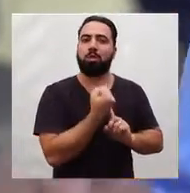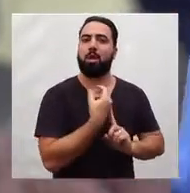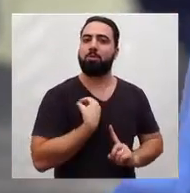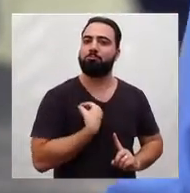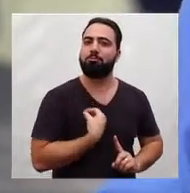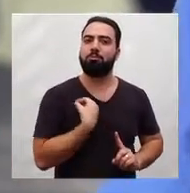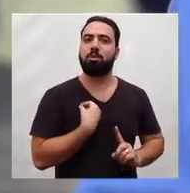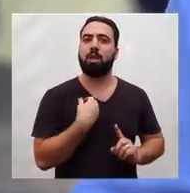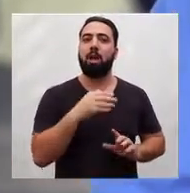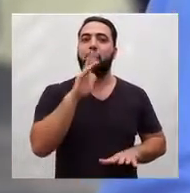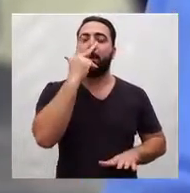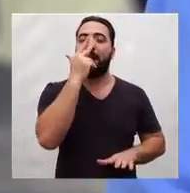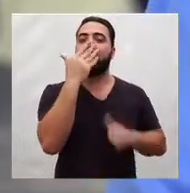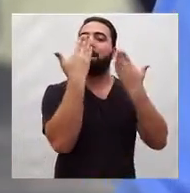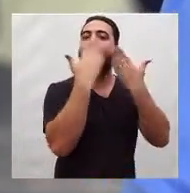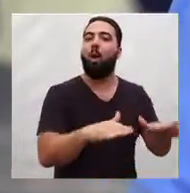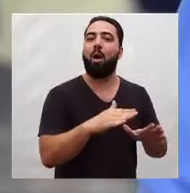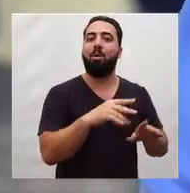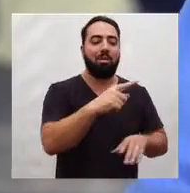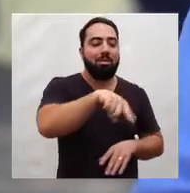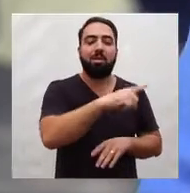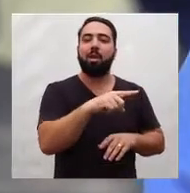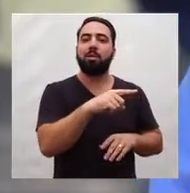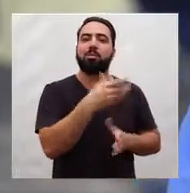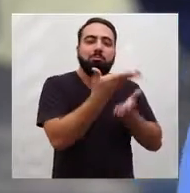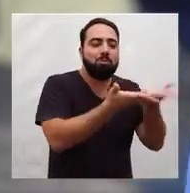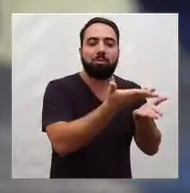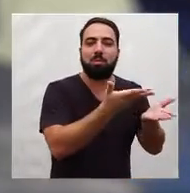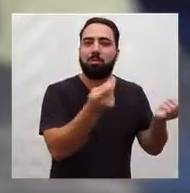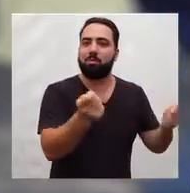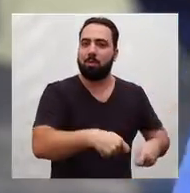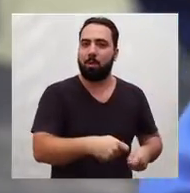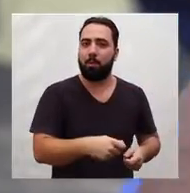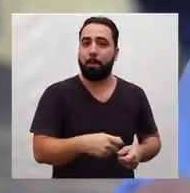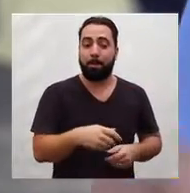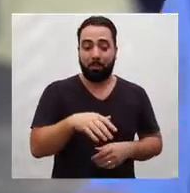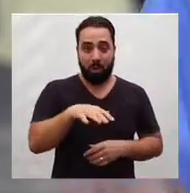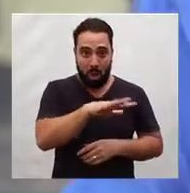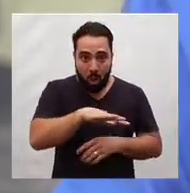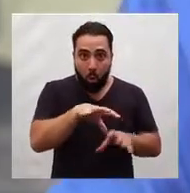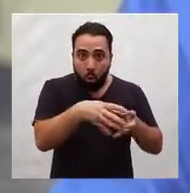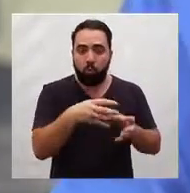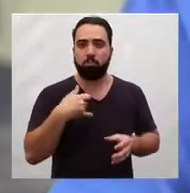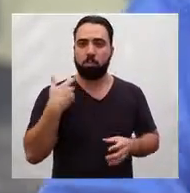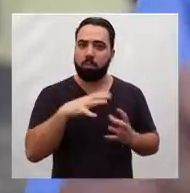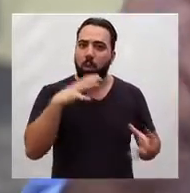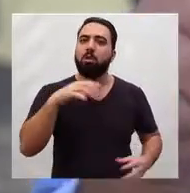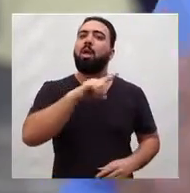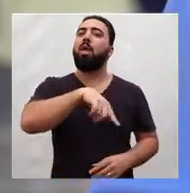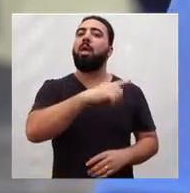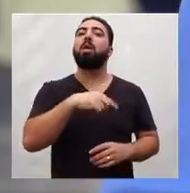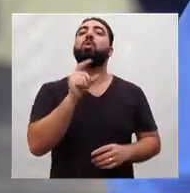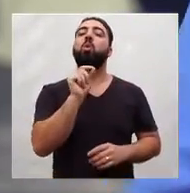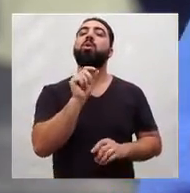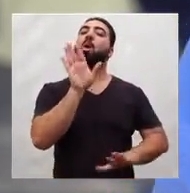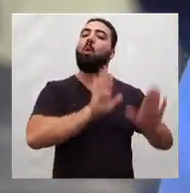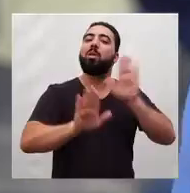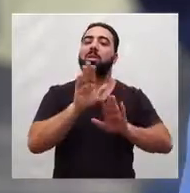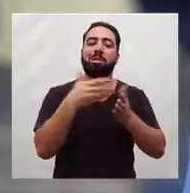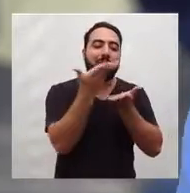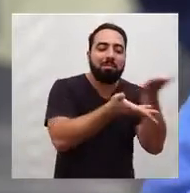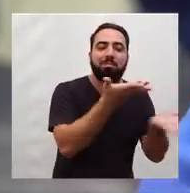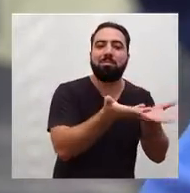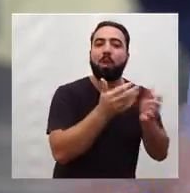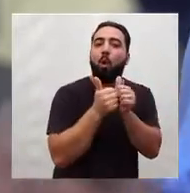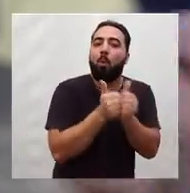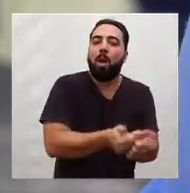que muitas vezes esperam reconhecimento e consideração. Aqui nossos idosos recebem os cuidados necessários